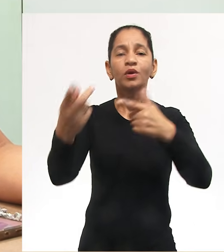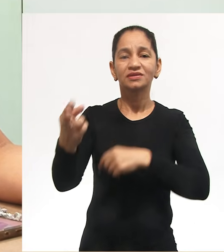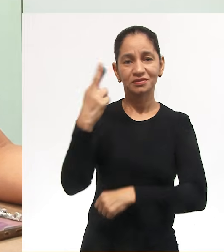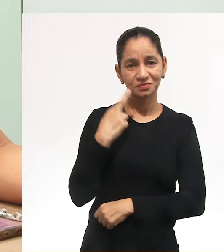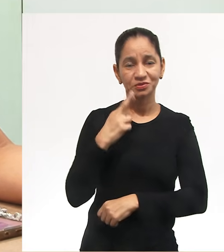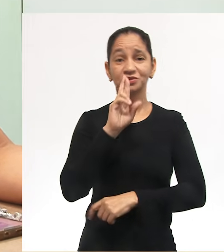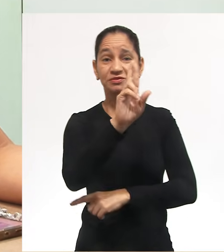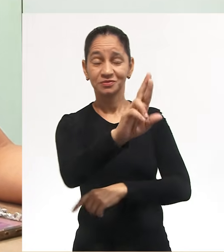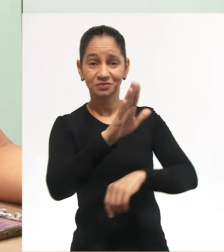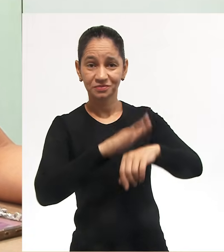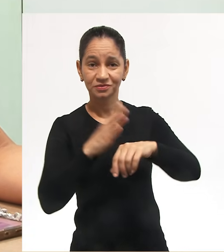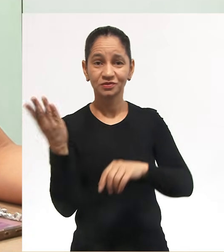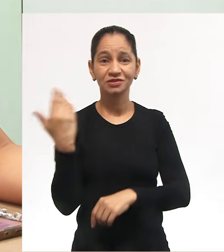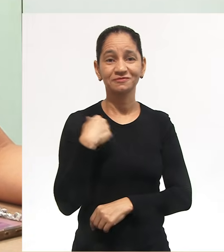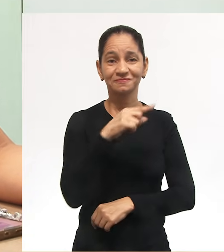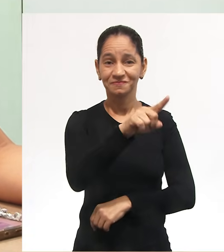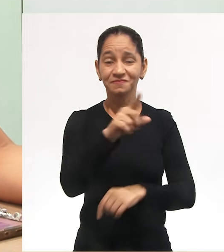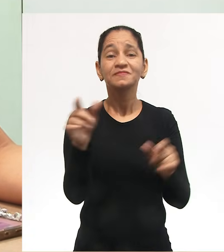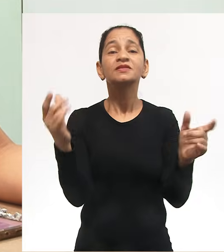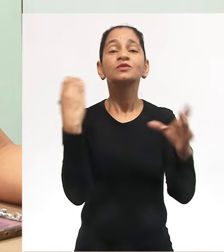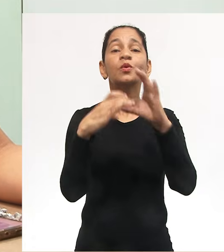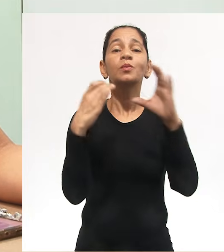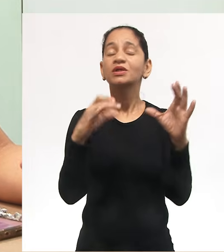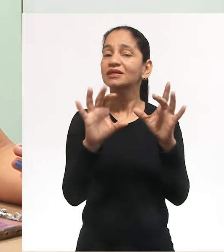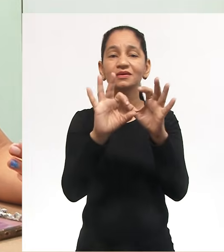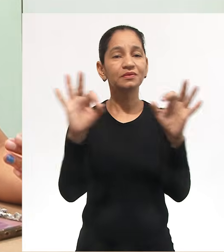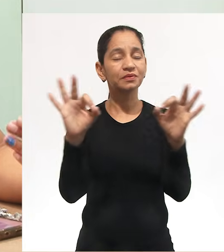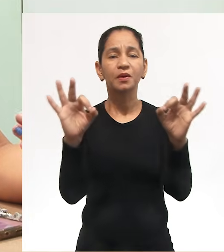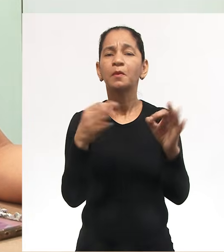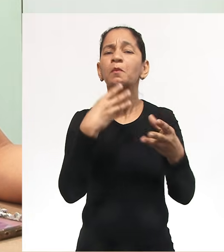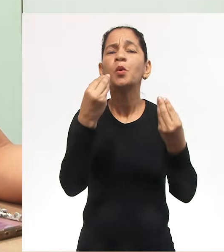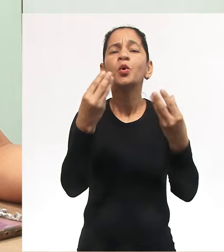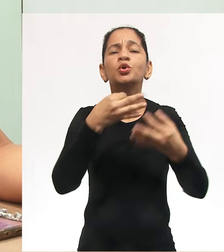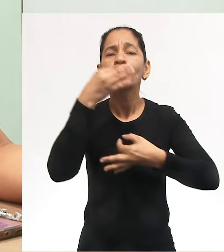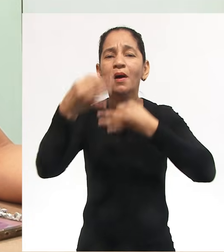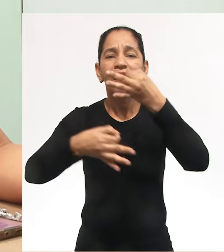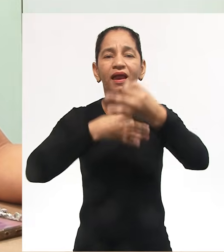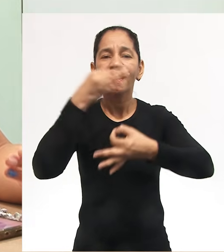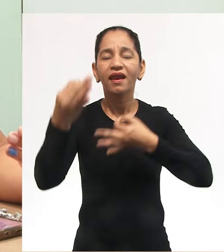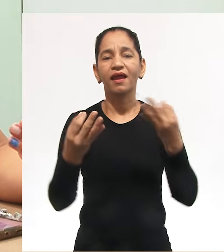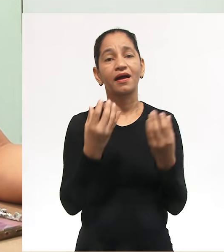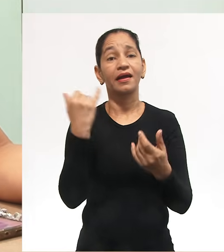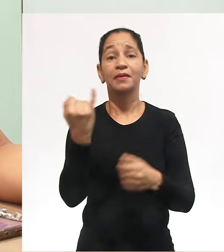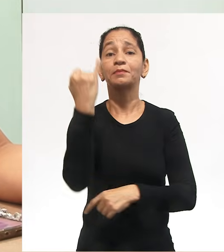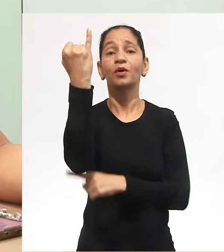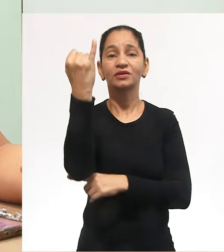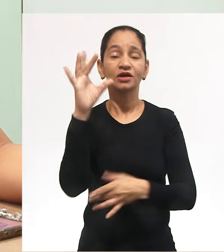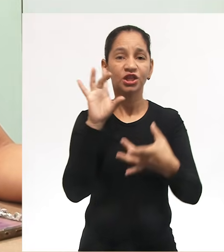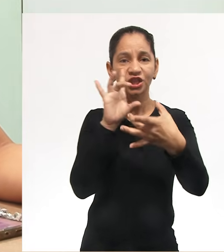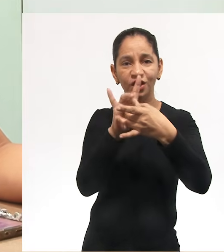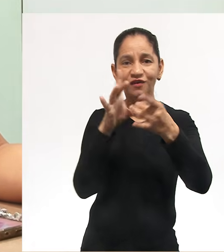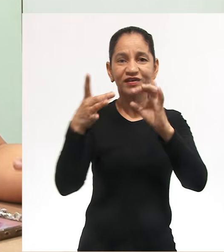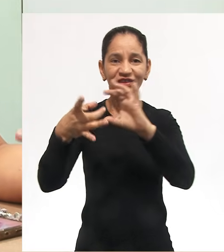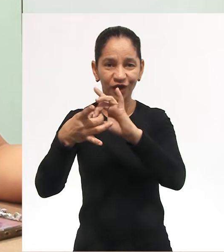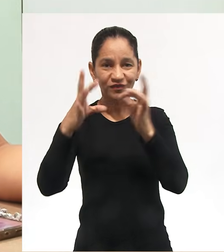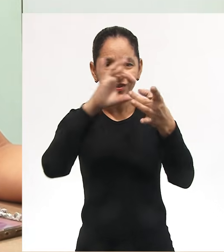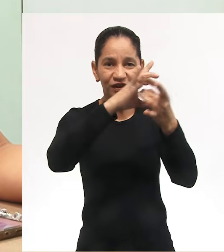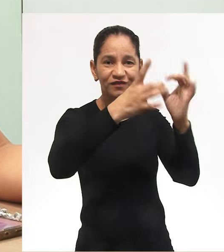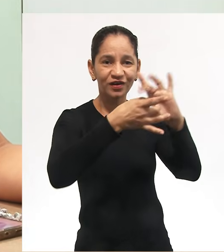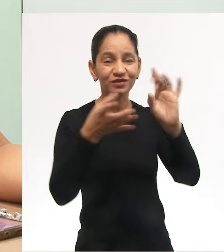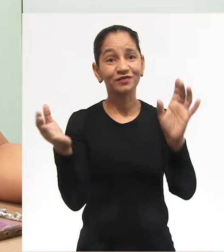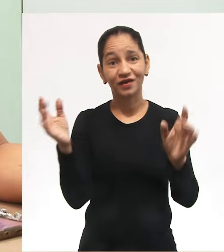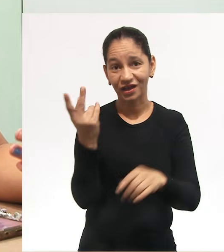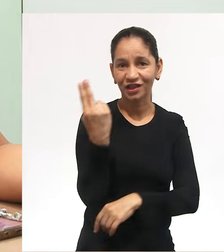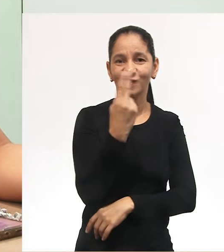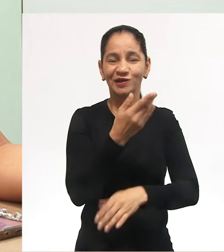para a professora Terezinha, ela vai ter o cuidado de responder. Então, participe, tire suas dúvidas, faça os seus comentários,